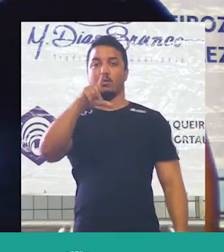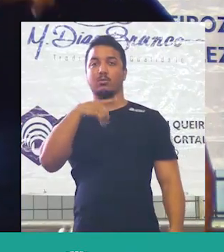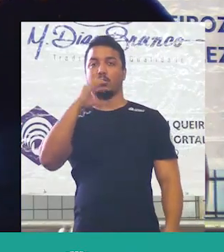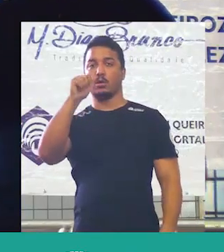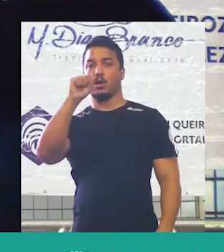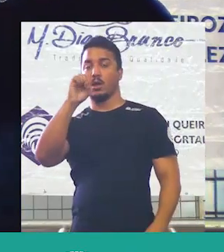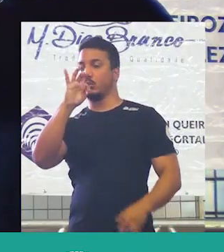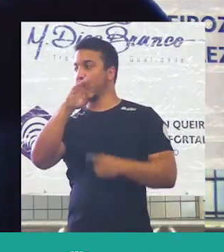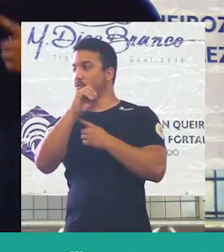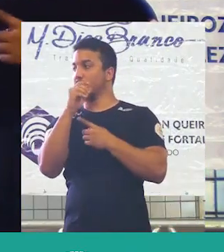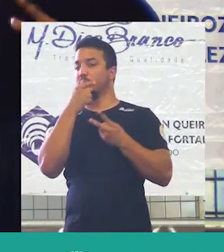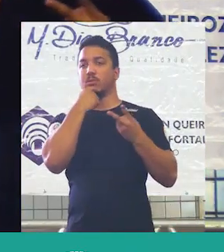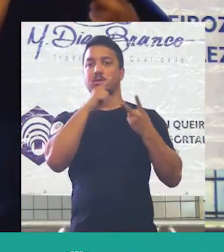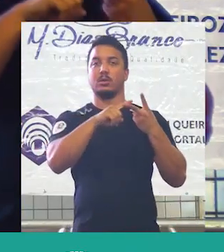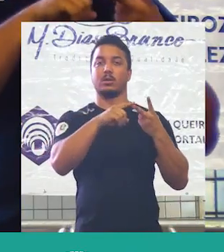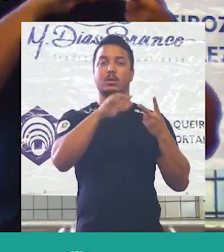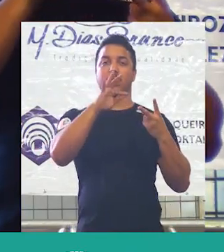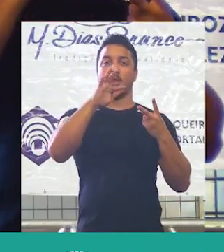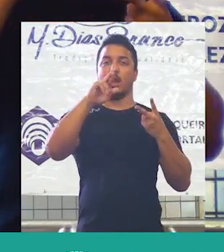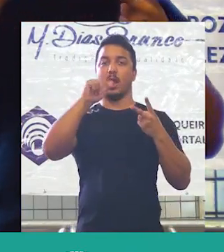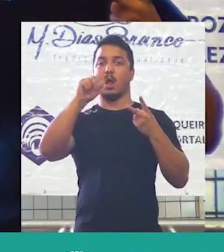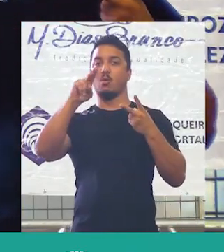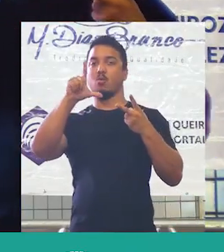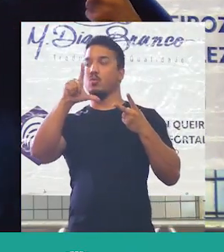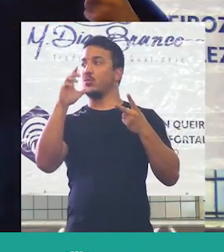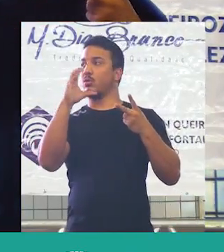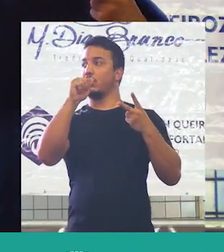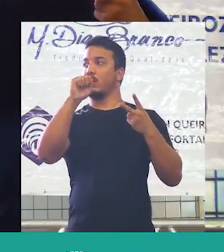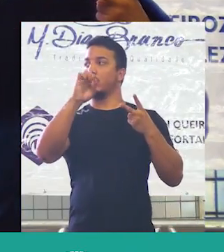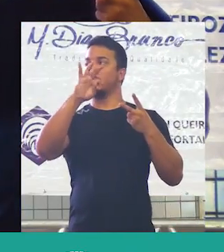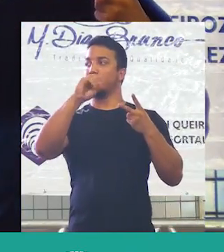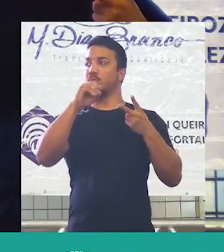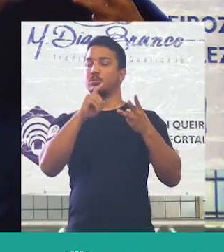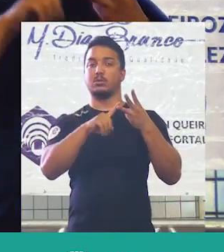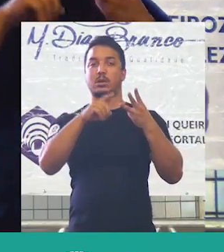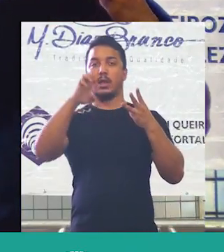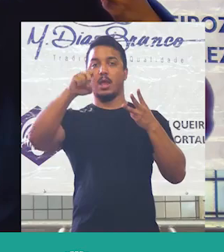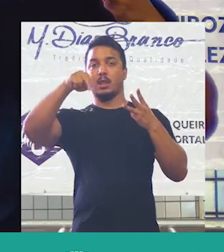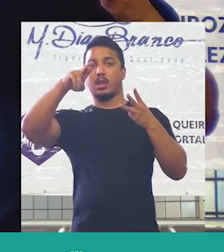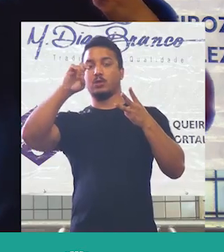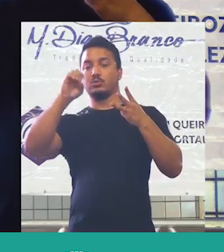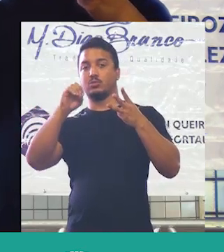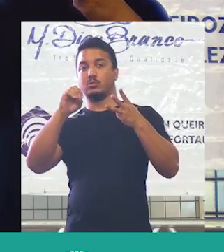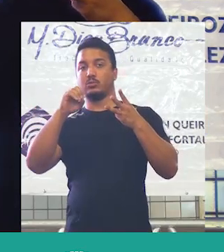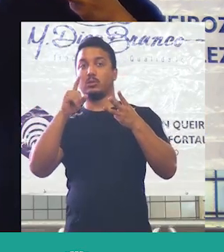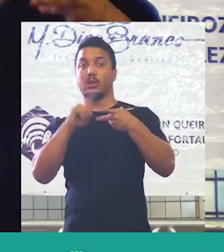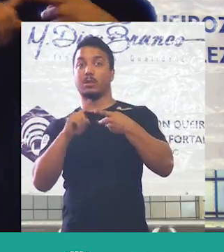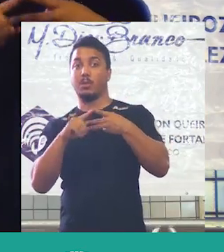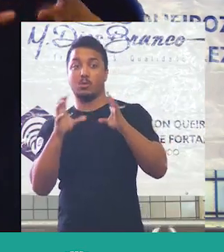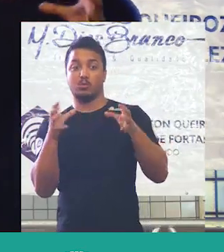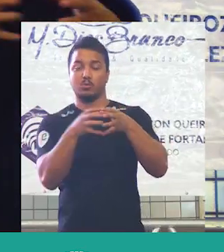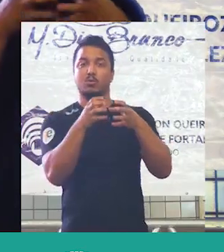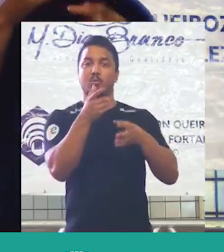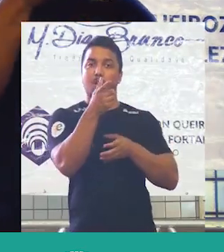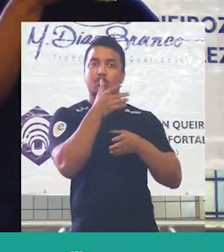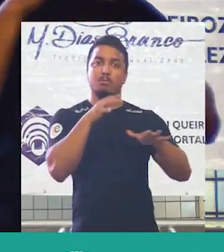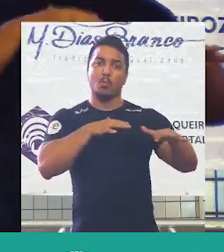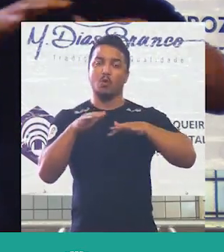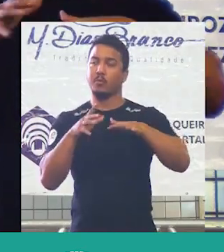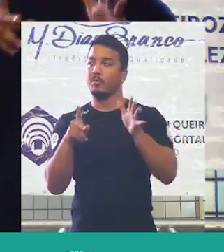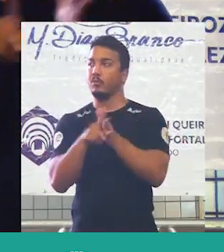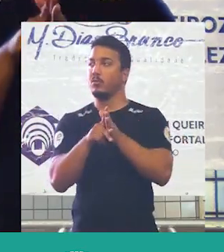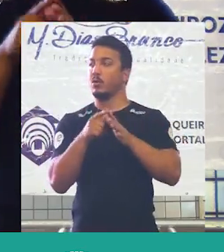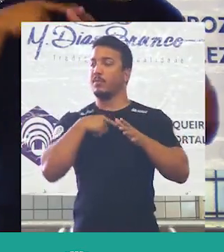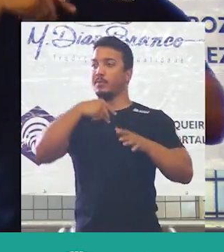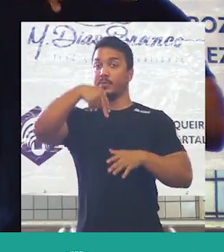Raul Castro, Camilo Cienfuegos, Ernesto Guevara, eles se organizaram num